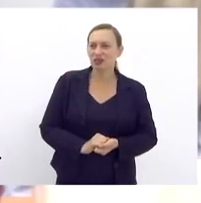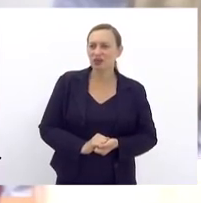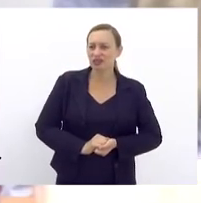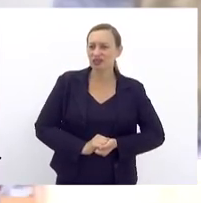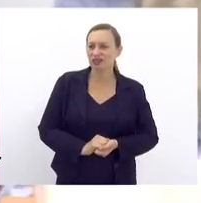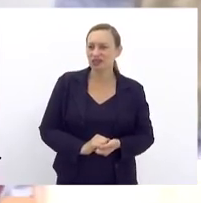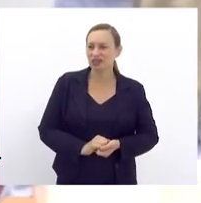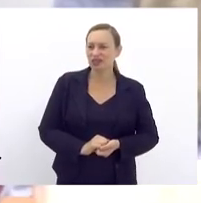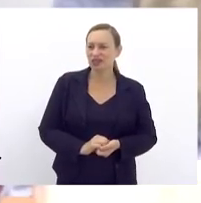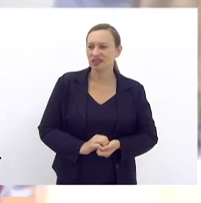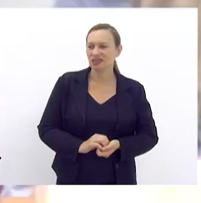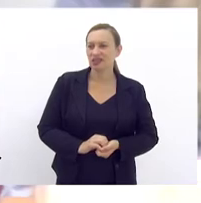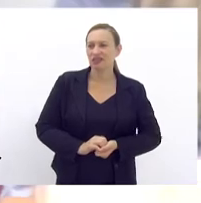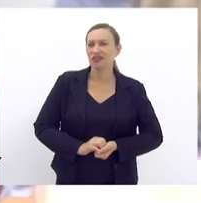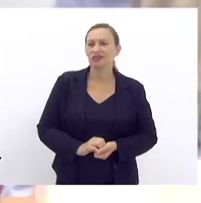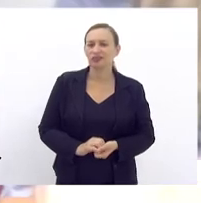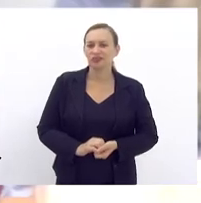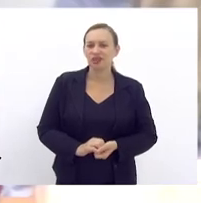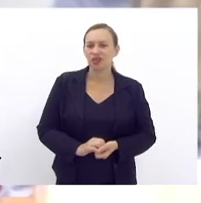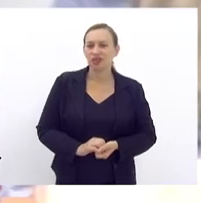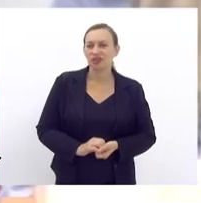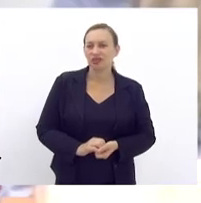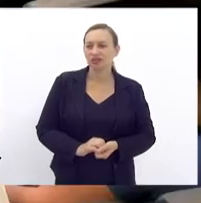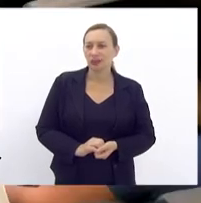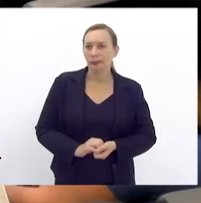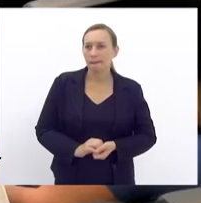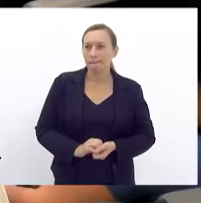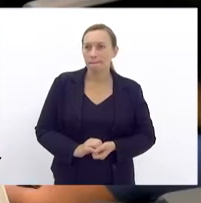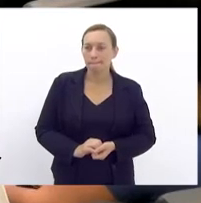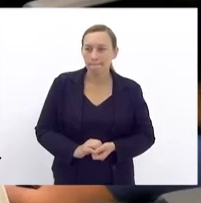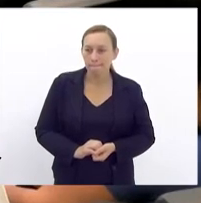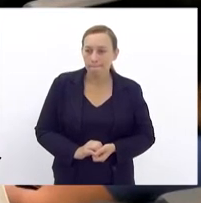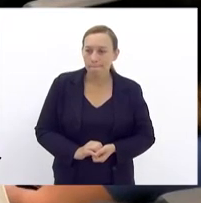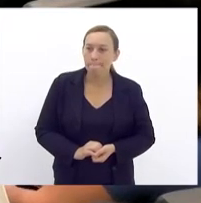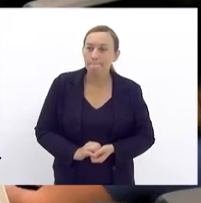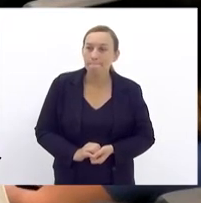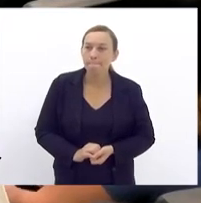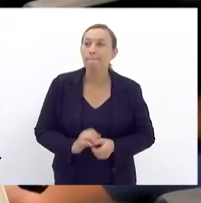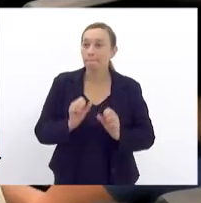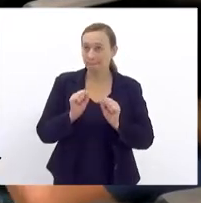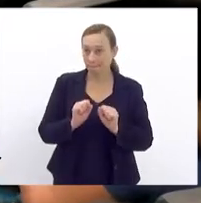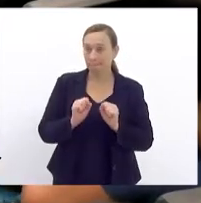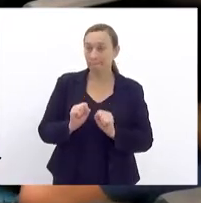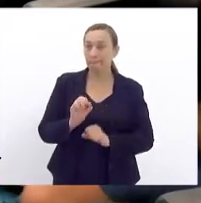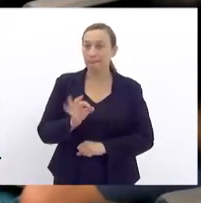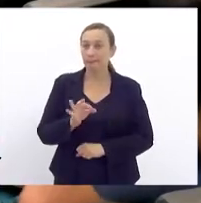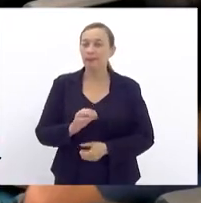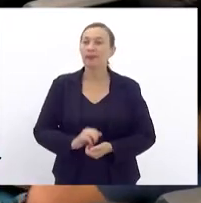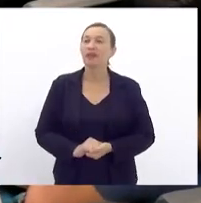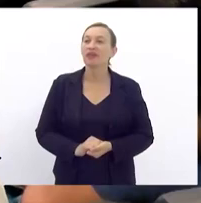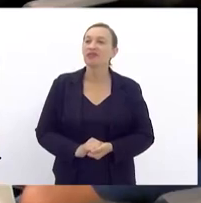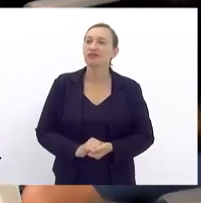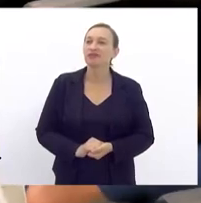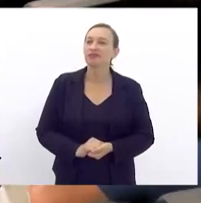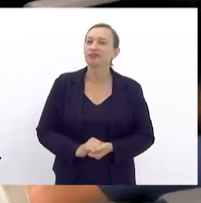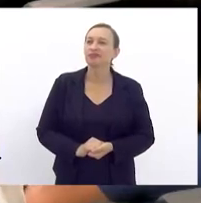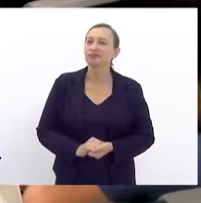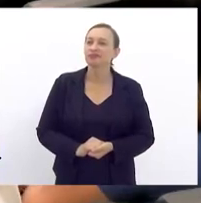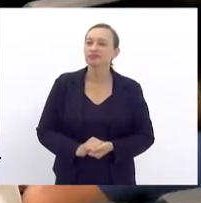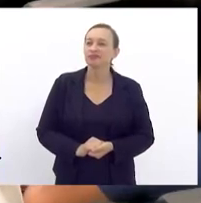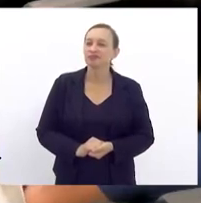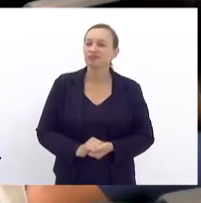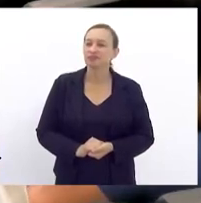dali do púlpito O que que você acha melhor que eu tô fazendo aqui tem a palavra